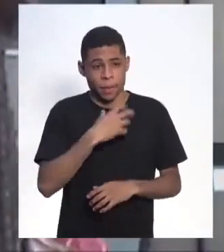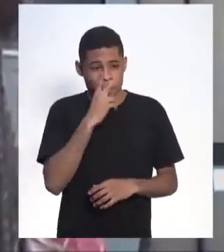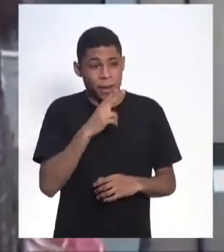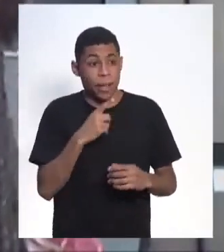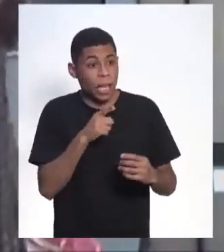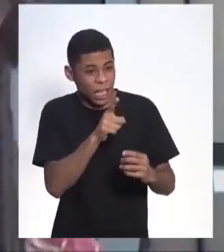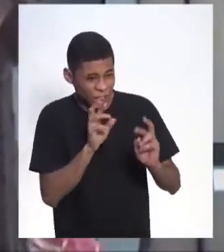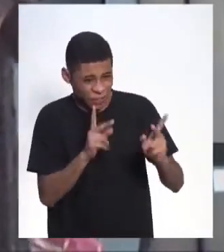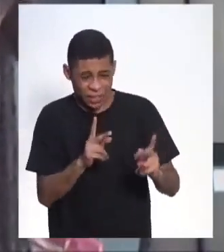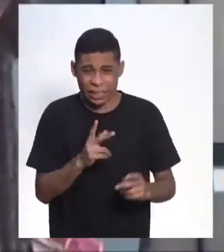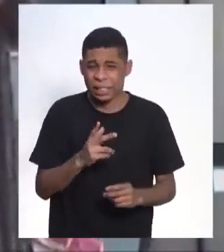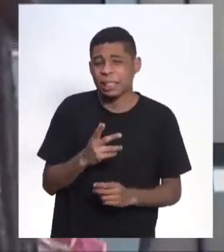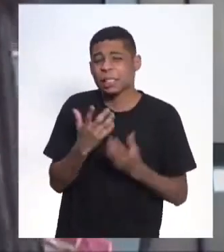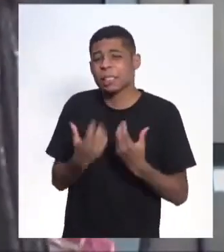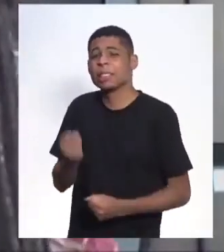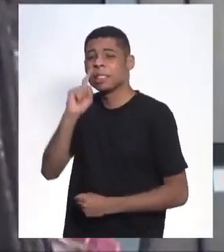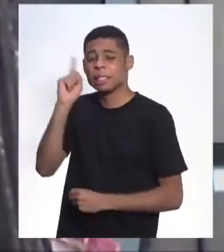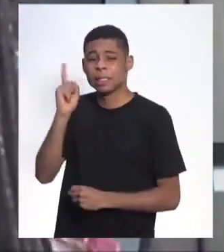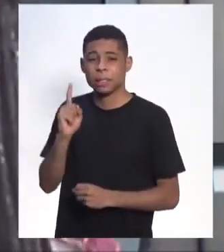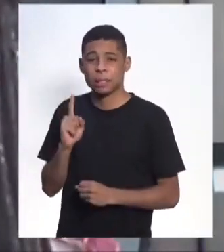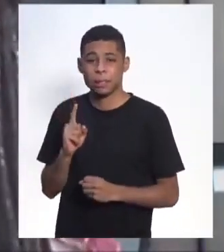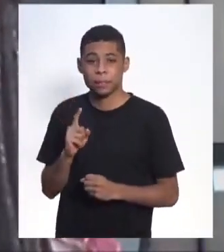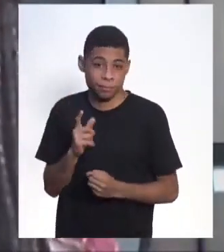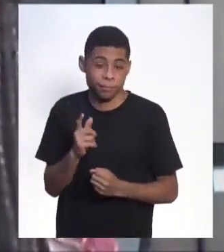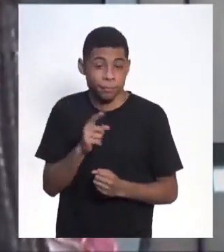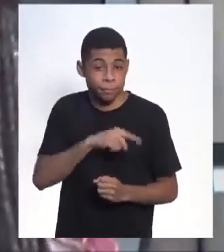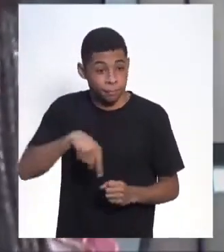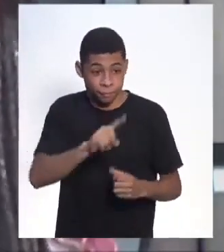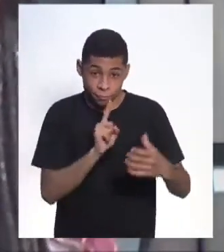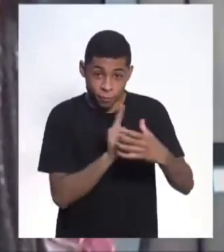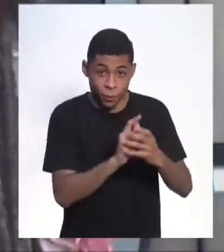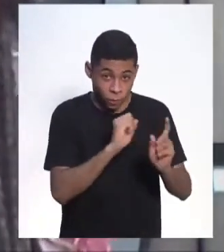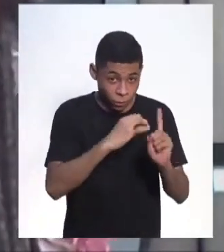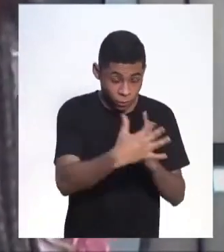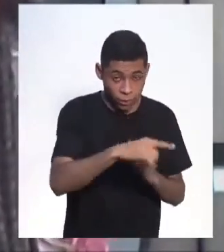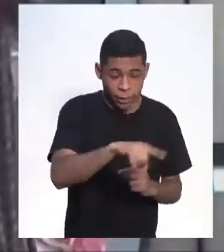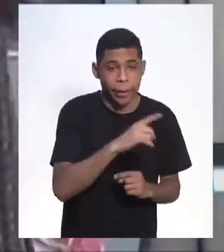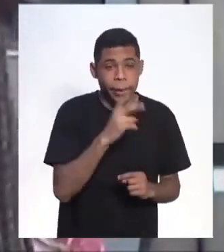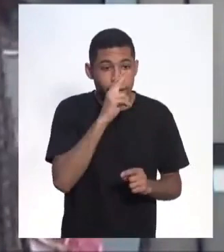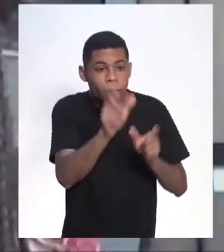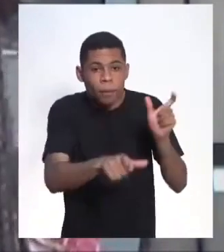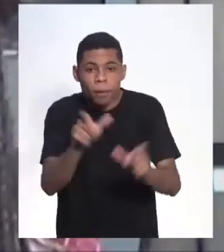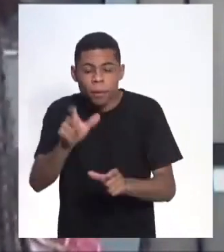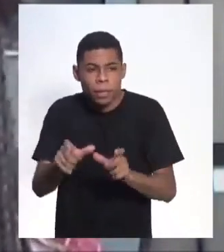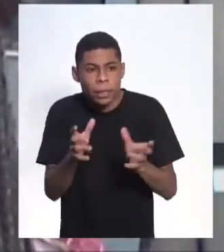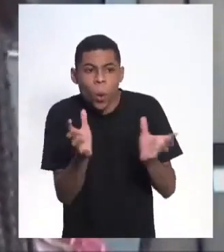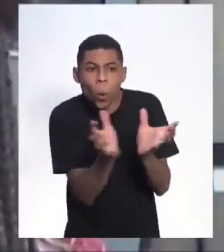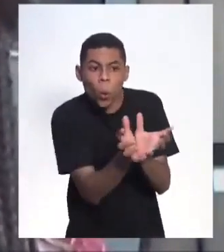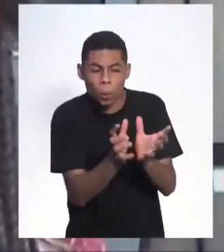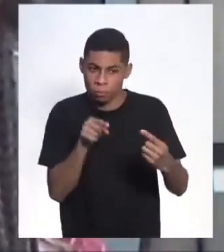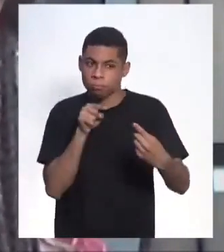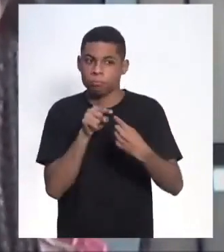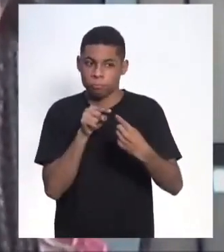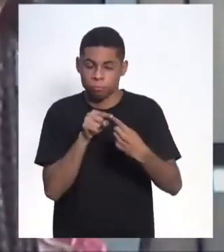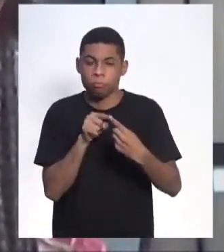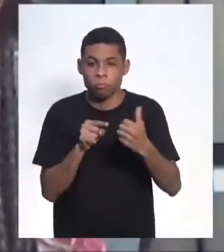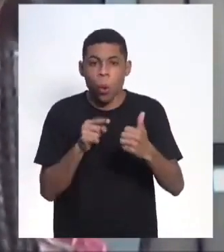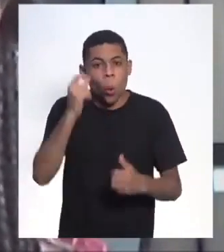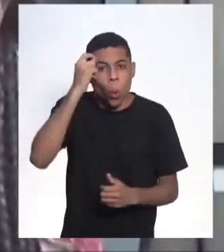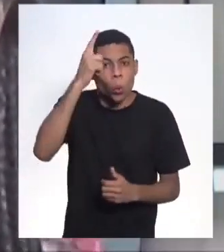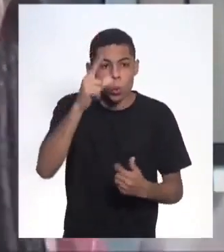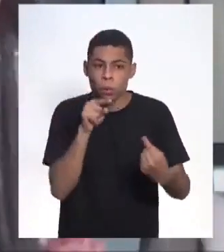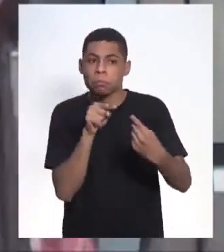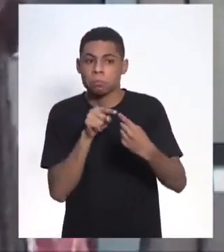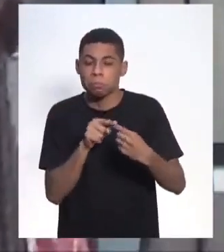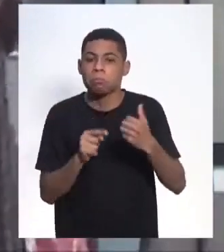negada. Então, quando nós somos socializados para padrões sociais específicos, para um tipo de cultura,